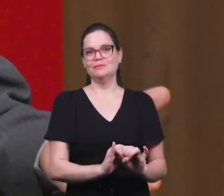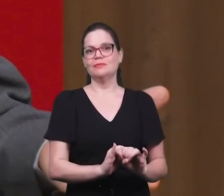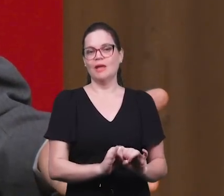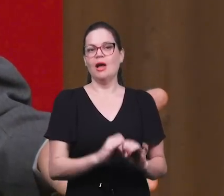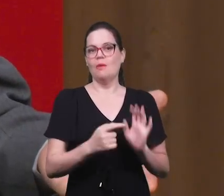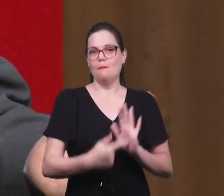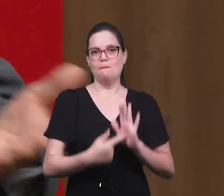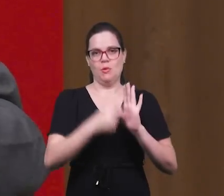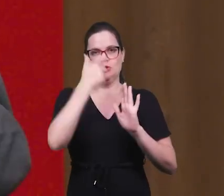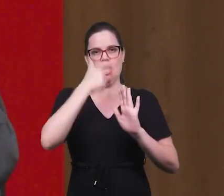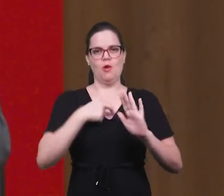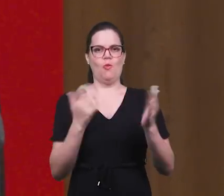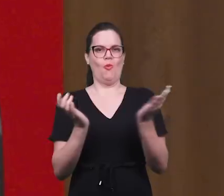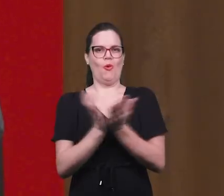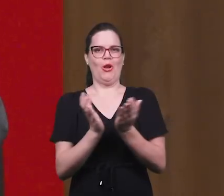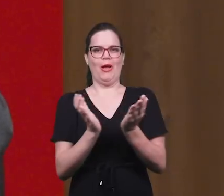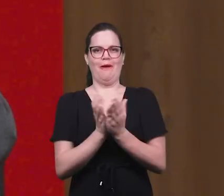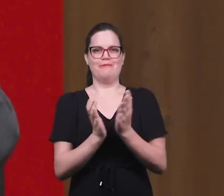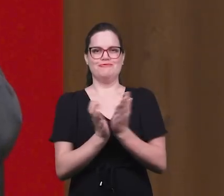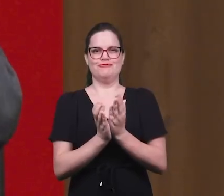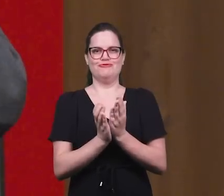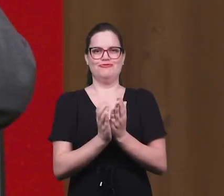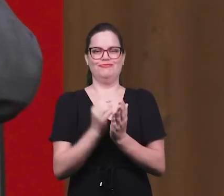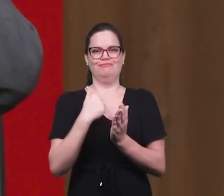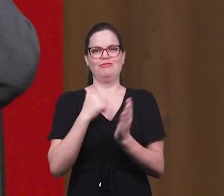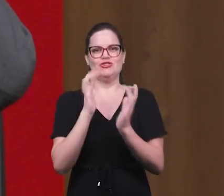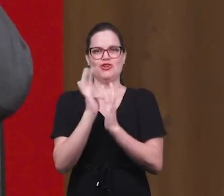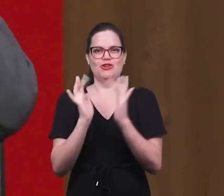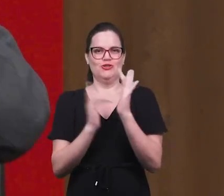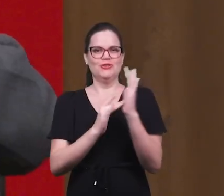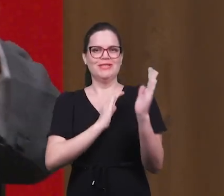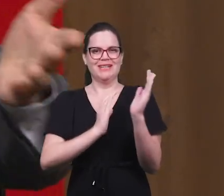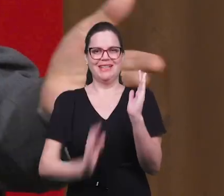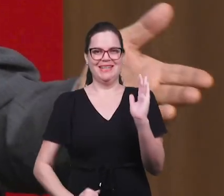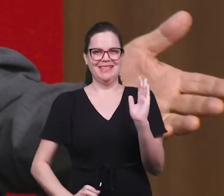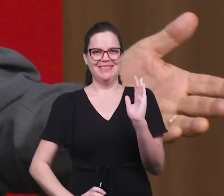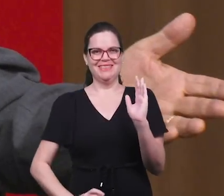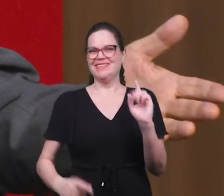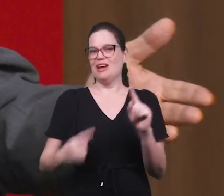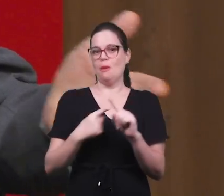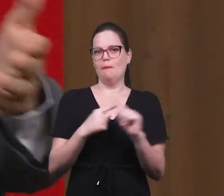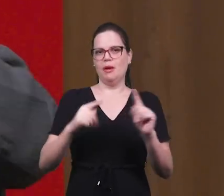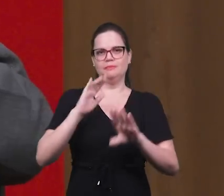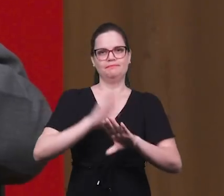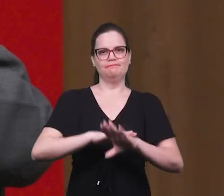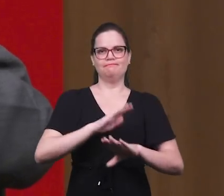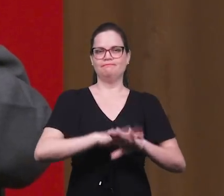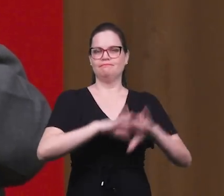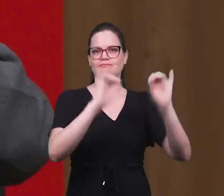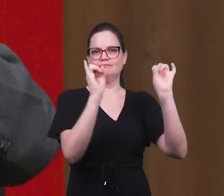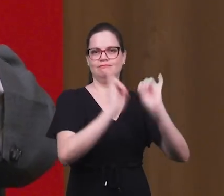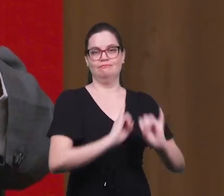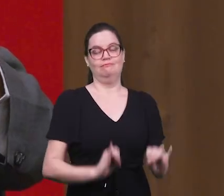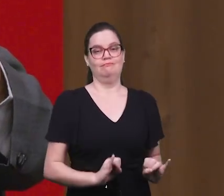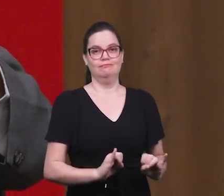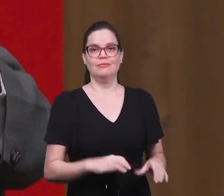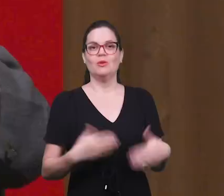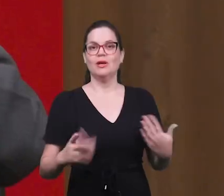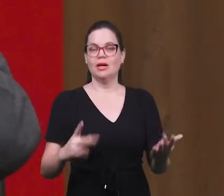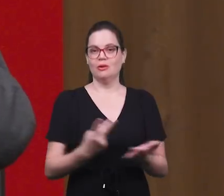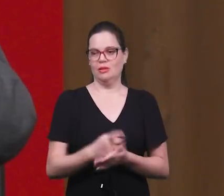pagãs. Então aquilo que pareceu que foi bom, foi decretada a liberdade, mas na verdade essa